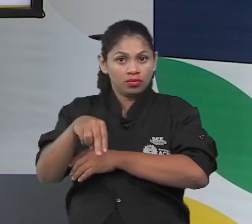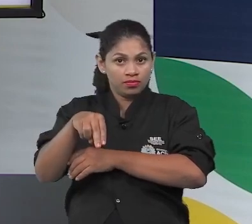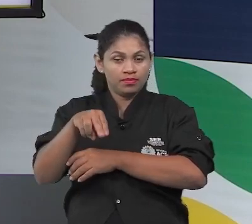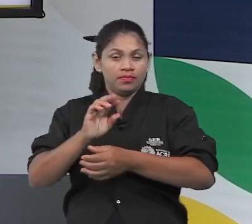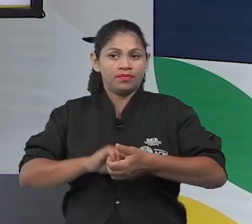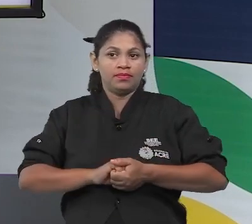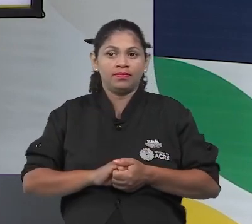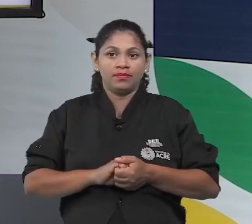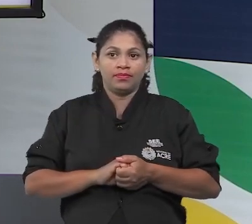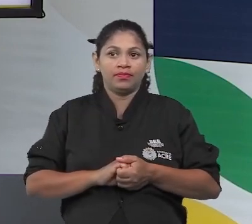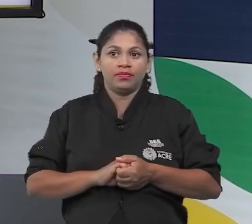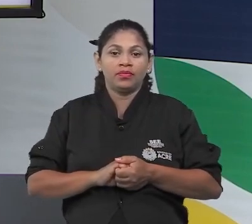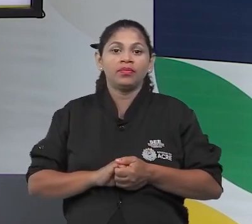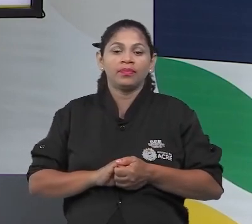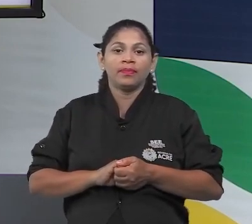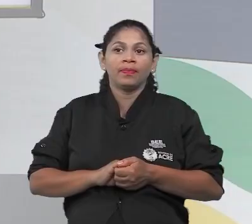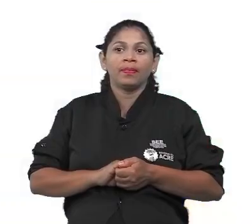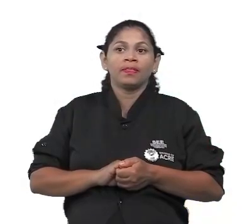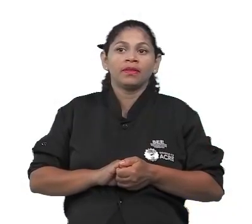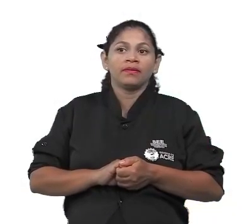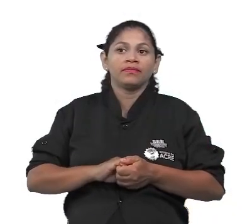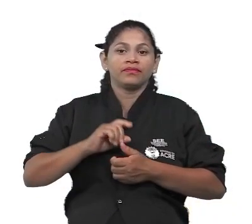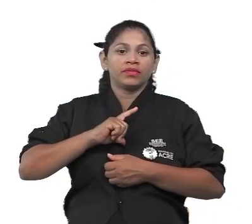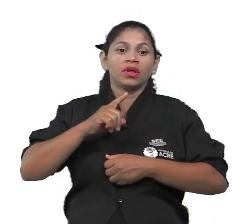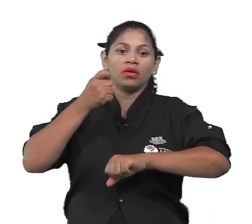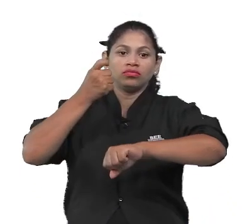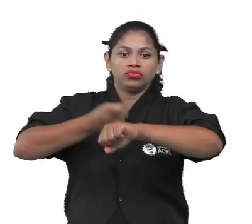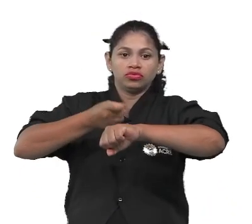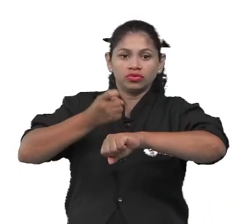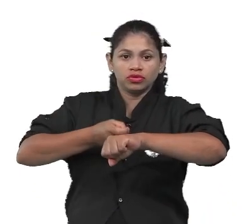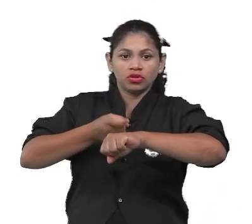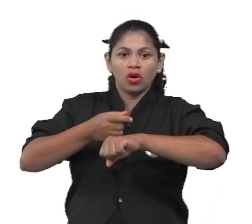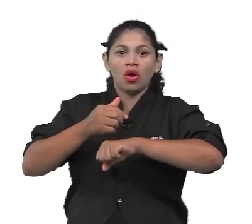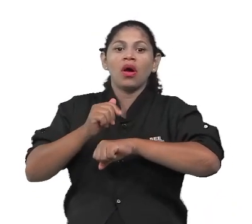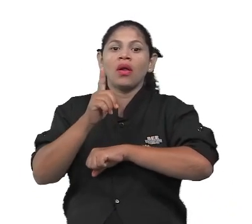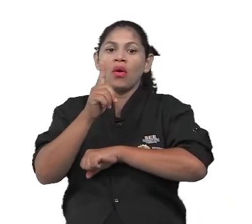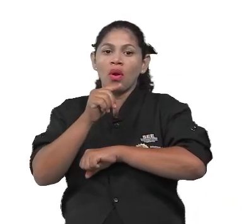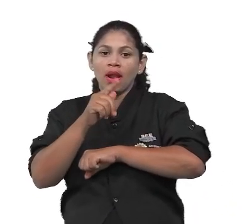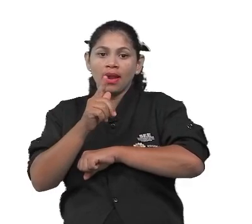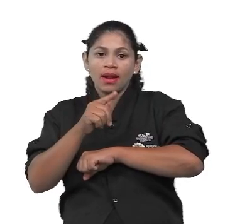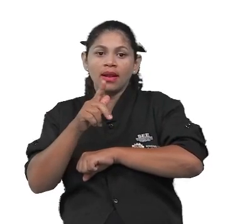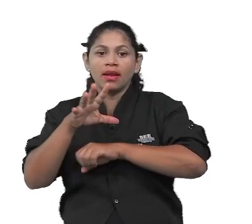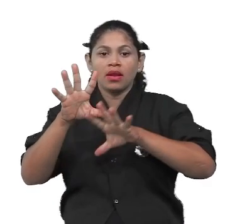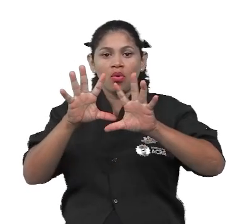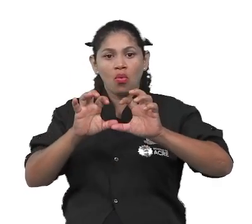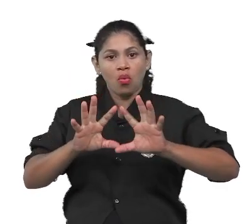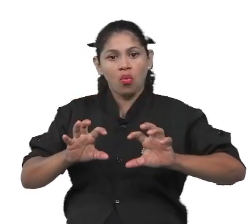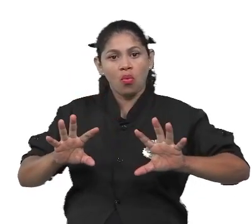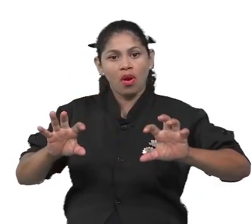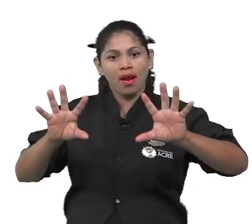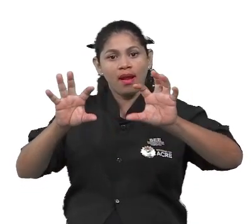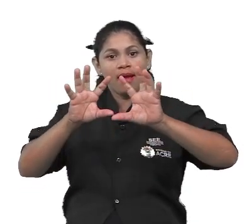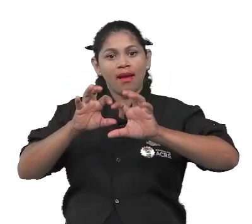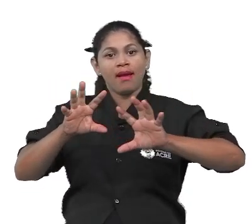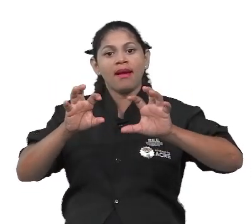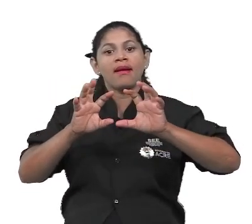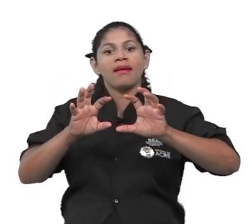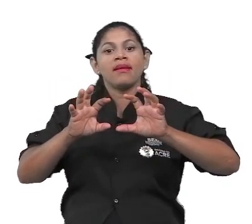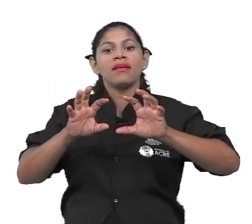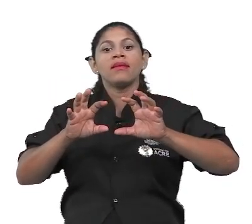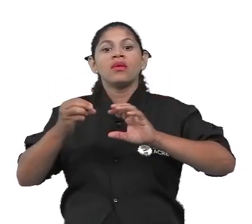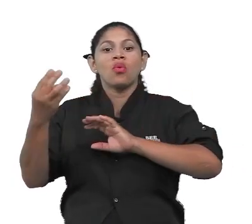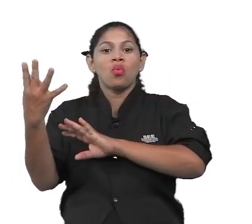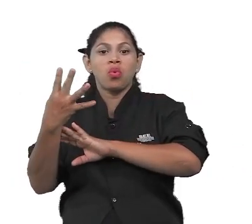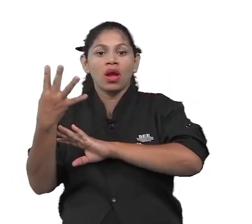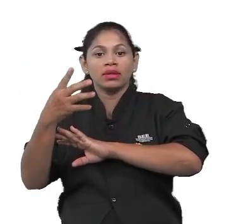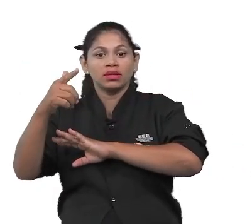que é o estado sólido, o estado líquido, o estado de gás e é o 4º estado da matéria, que é